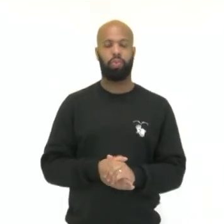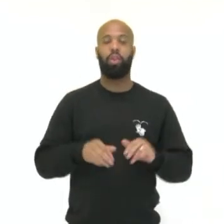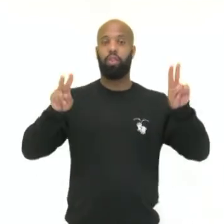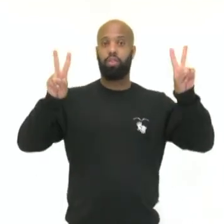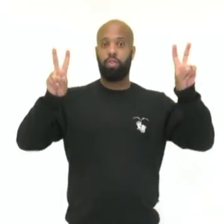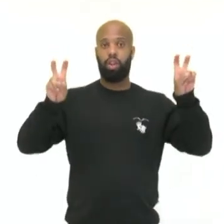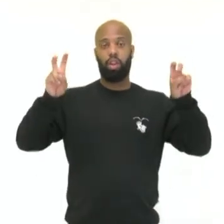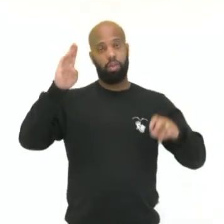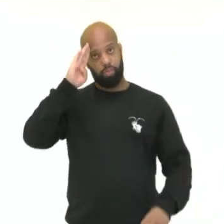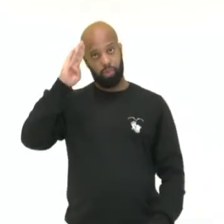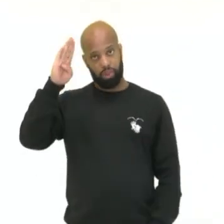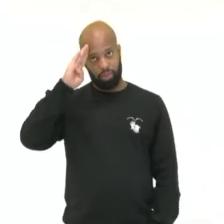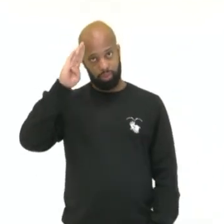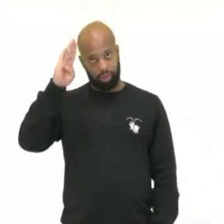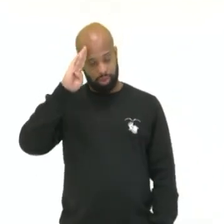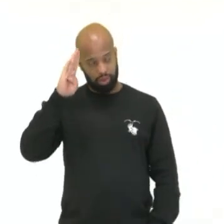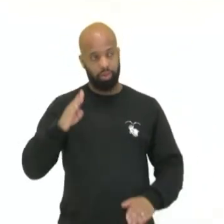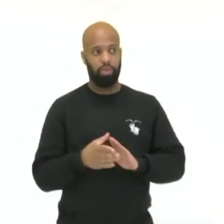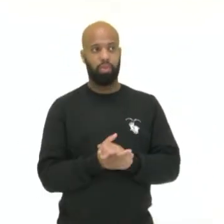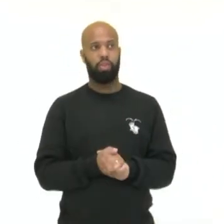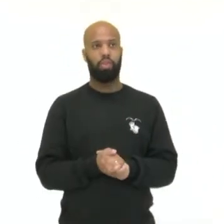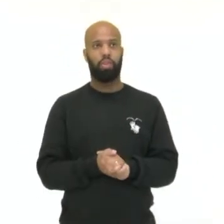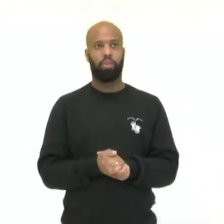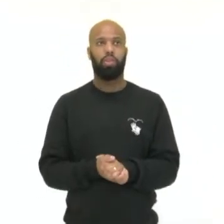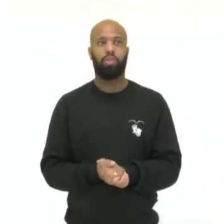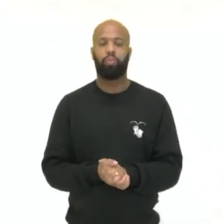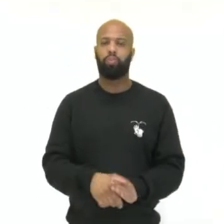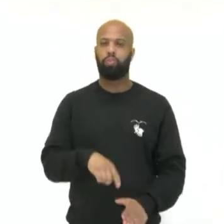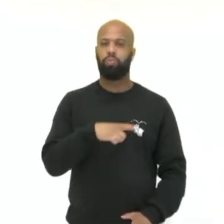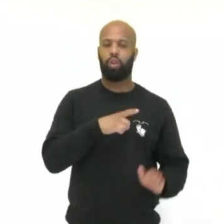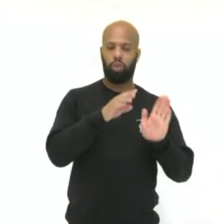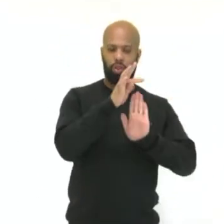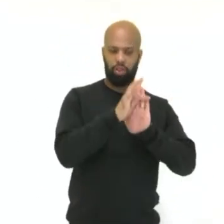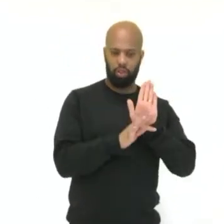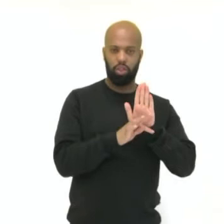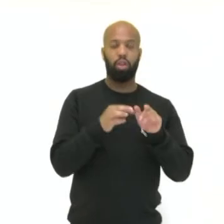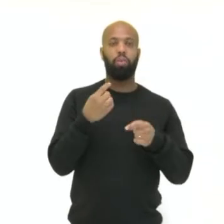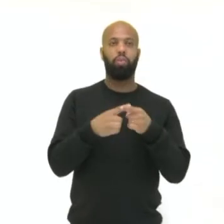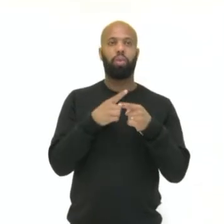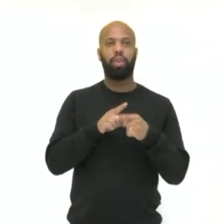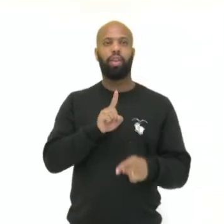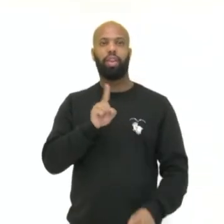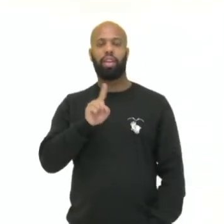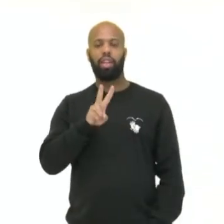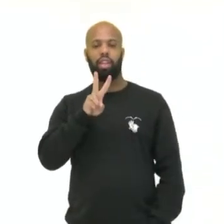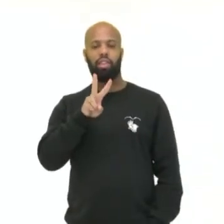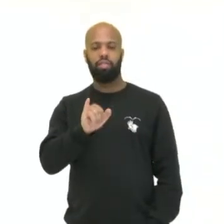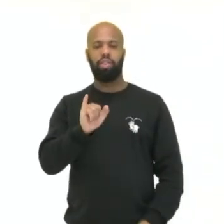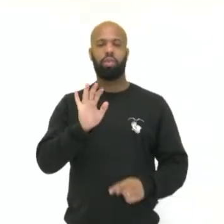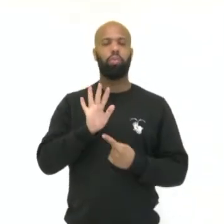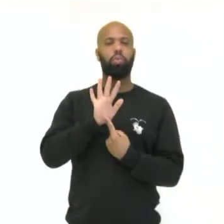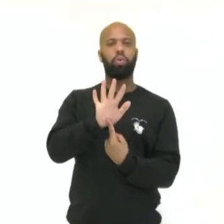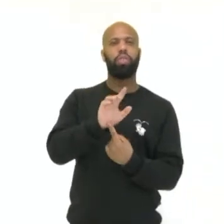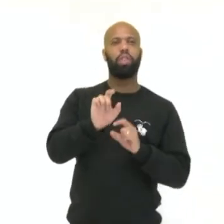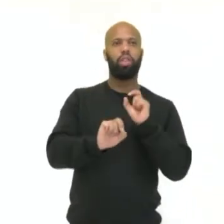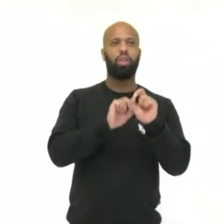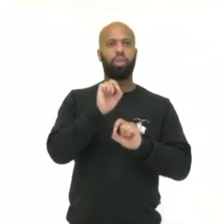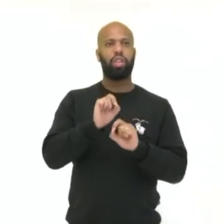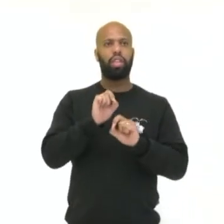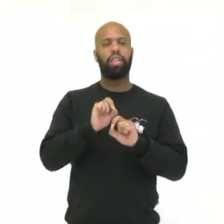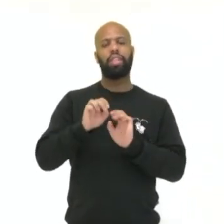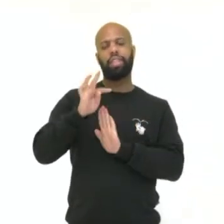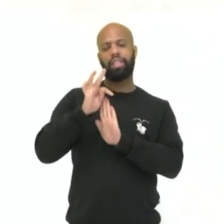título principal que nós temos no texto. É ele que vai trazer o nome daquele texto